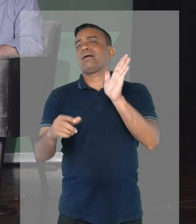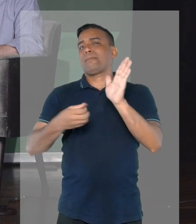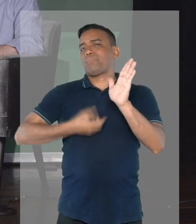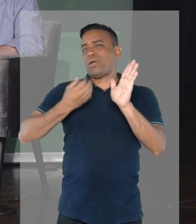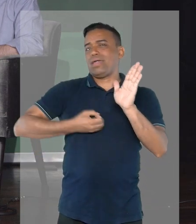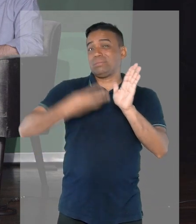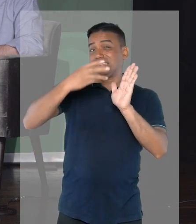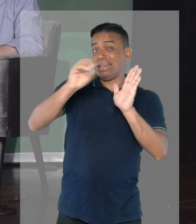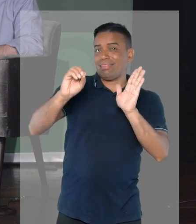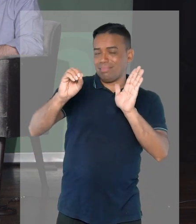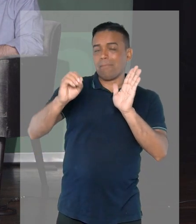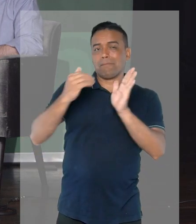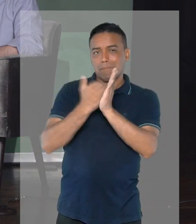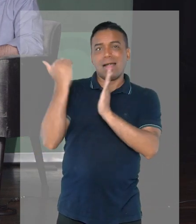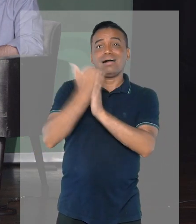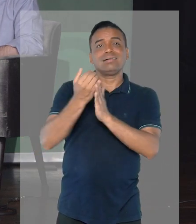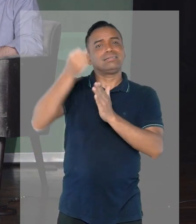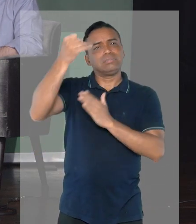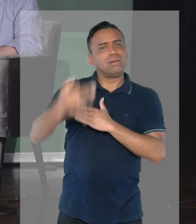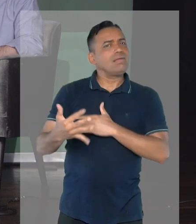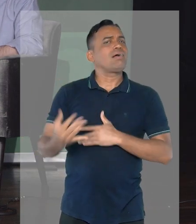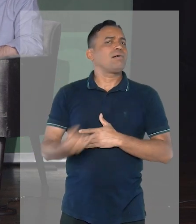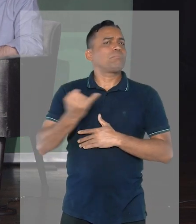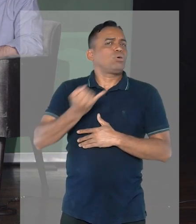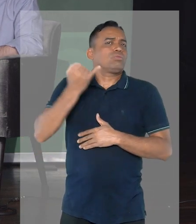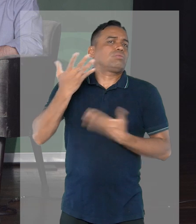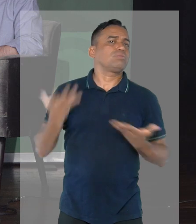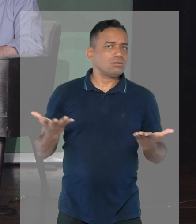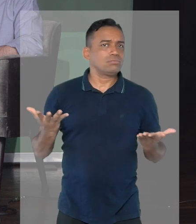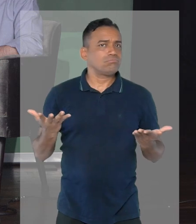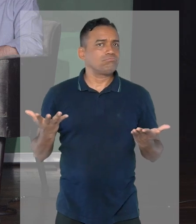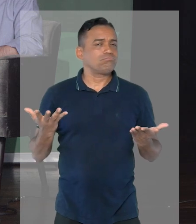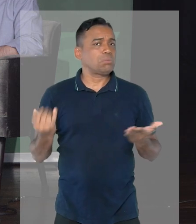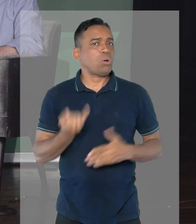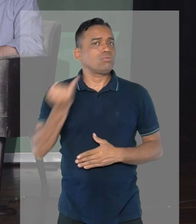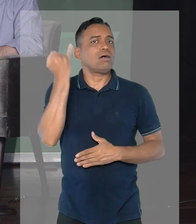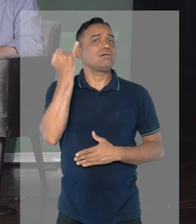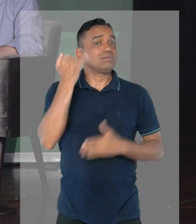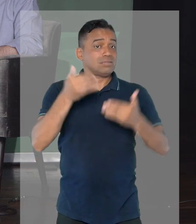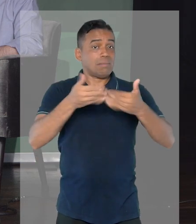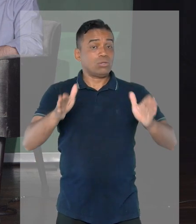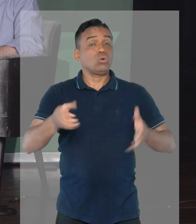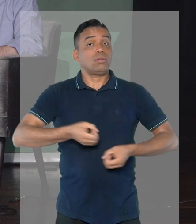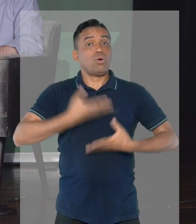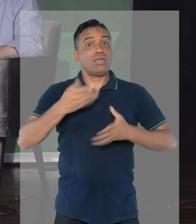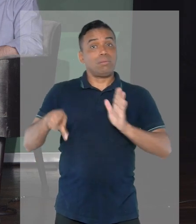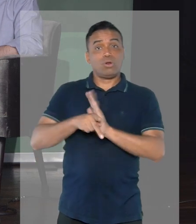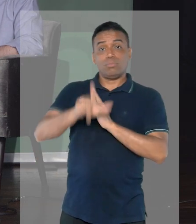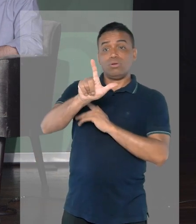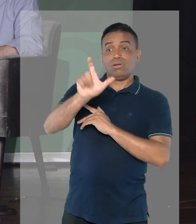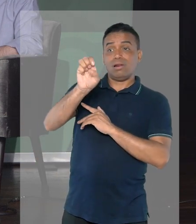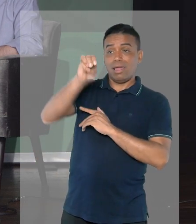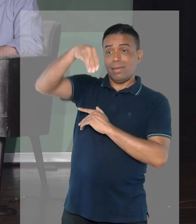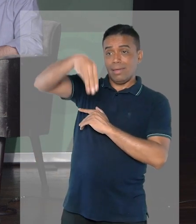abertura, também mais de 30, né? Fala um pouco sobre essa importância, ou o poema de abertura na obra de